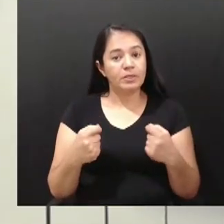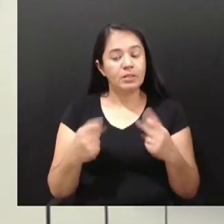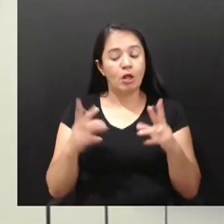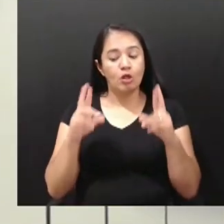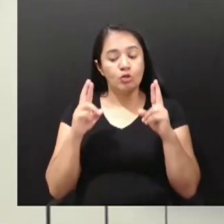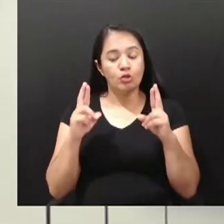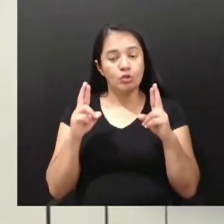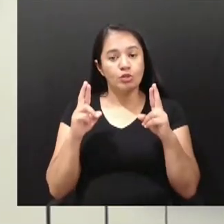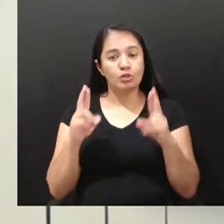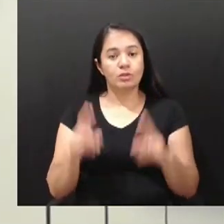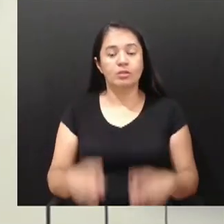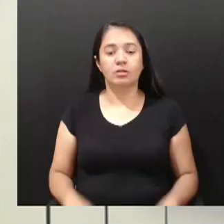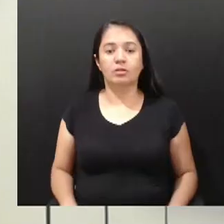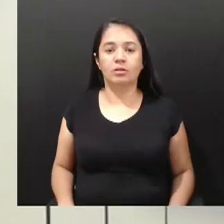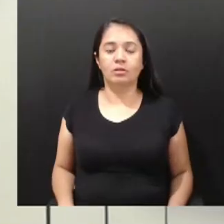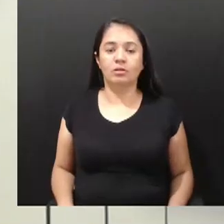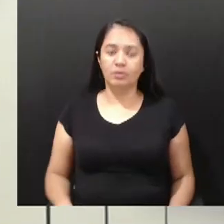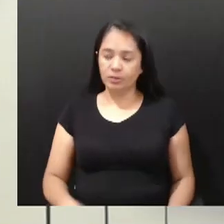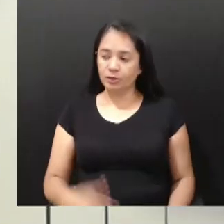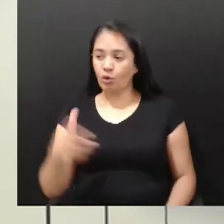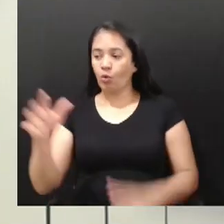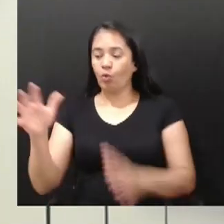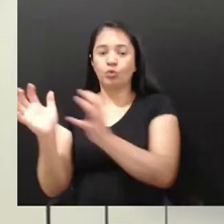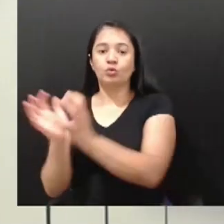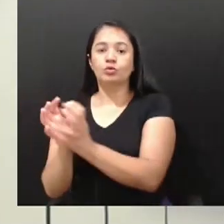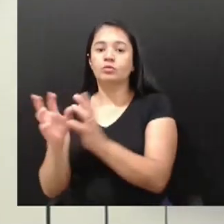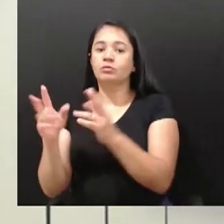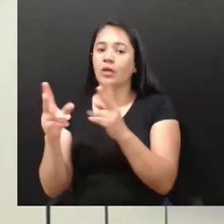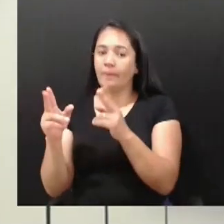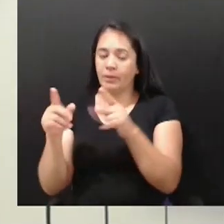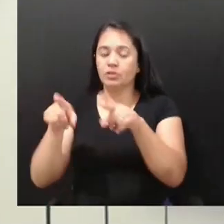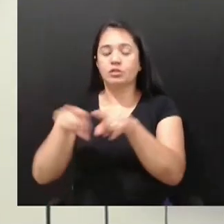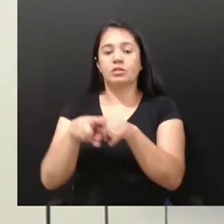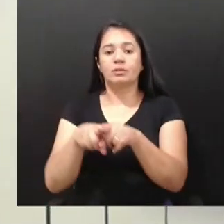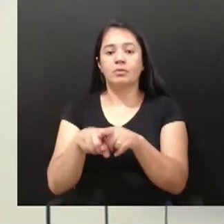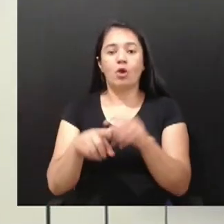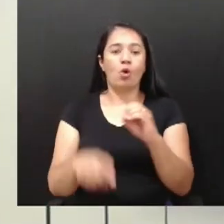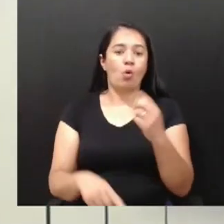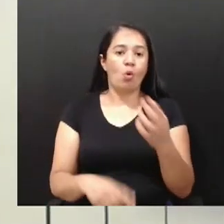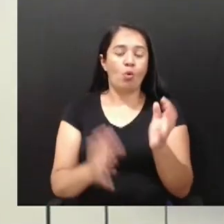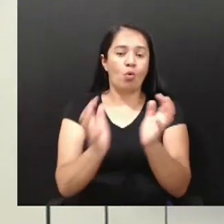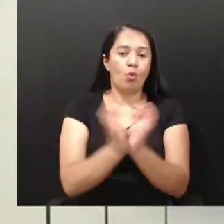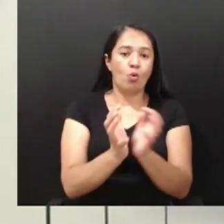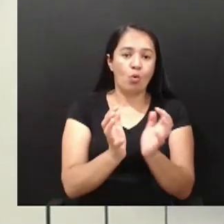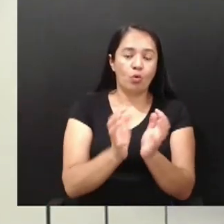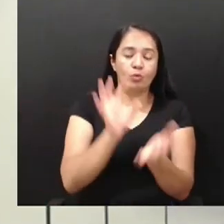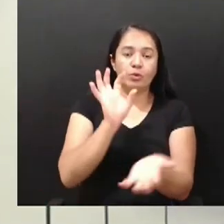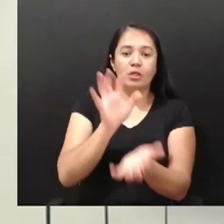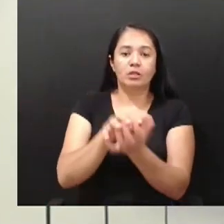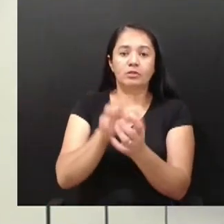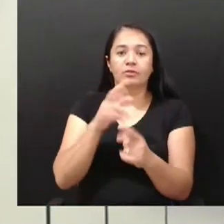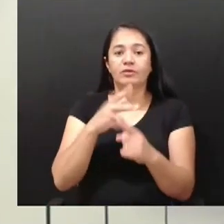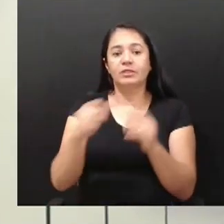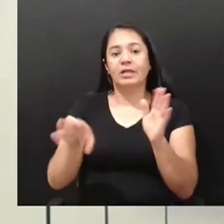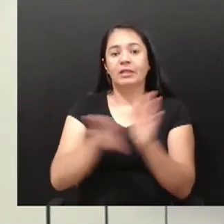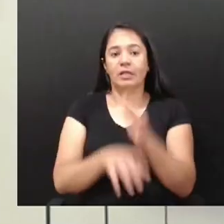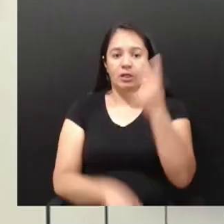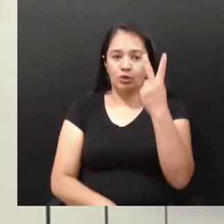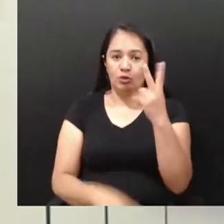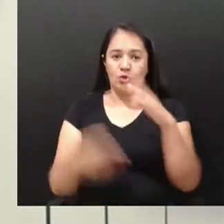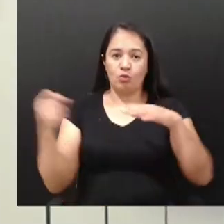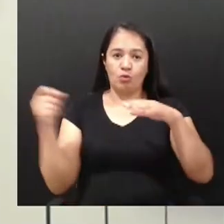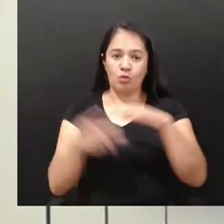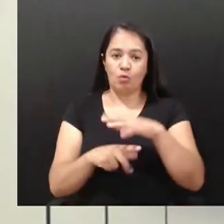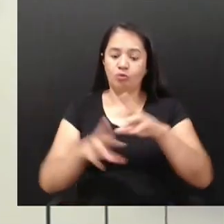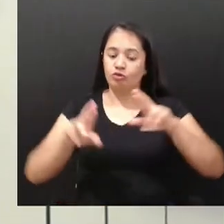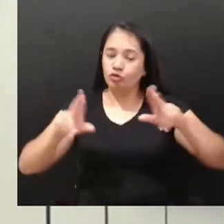empate também entre Brusque e Náutico, ou que a equipe pernambucana vença por até 2 gols de diferença.